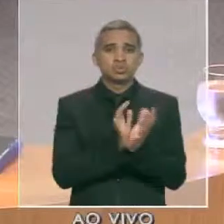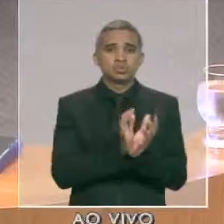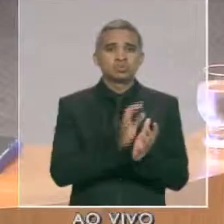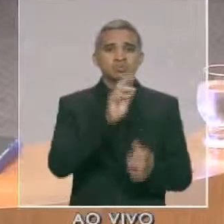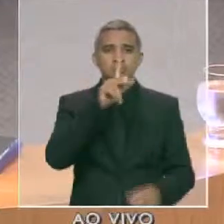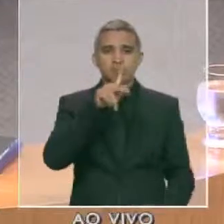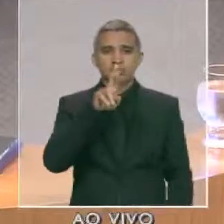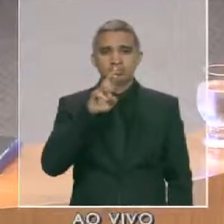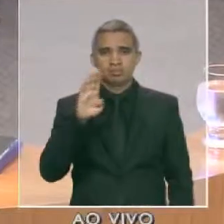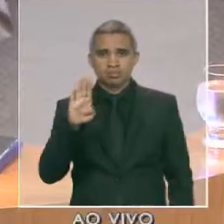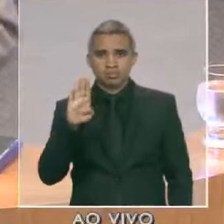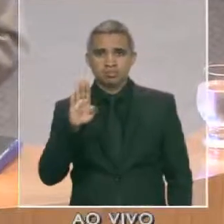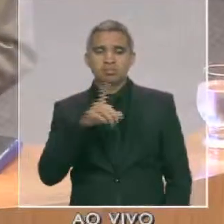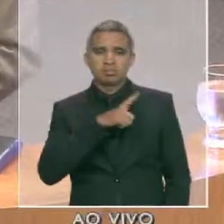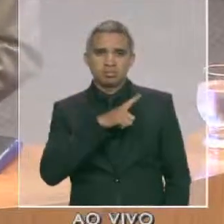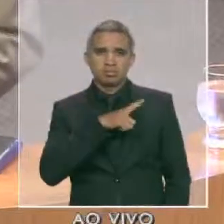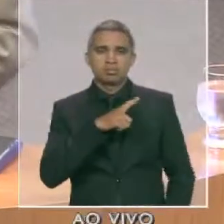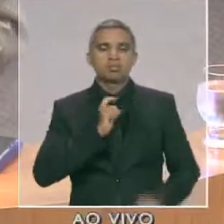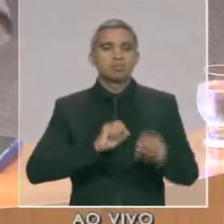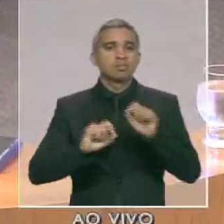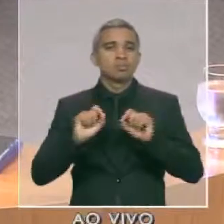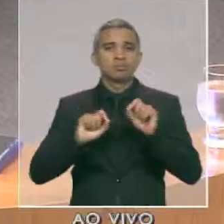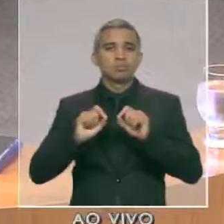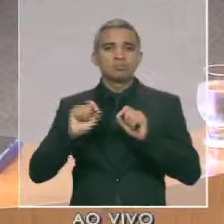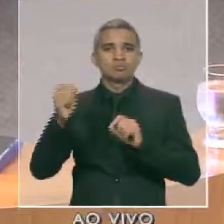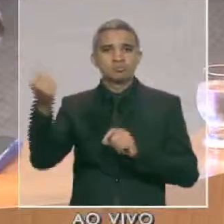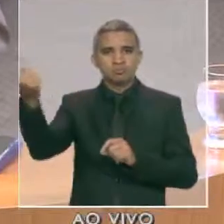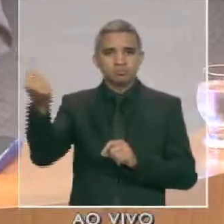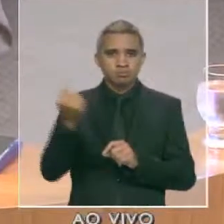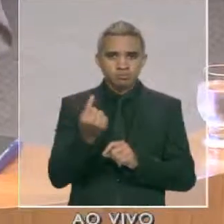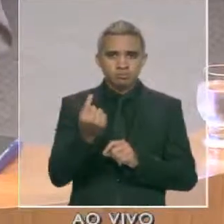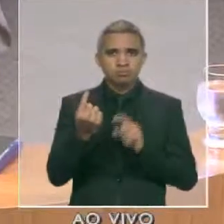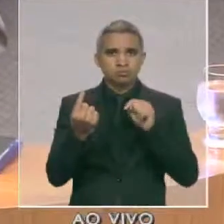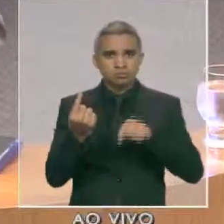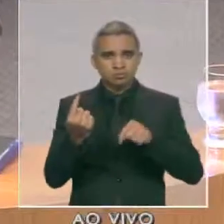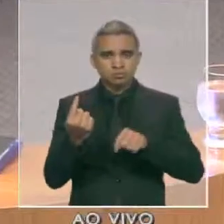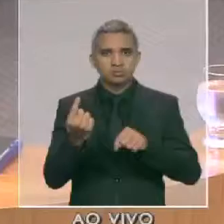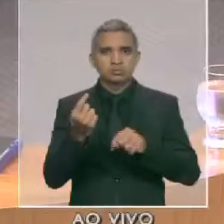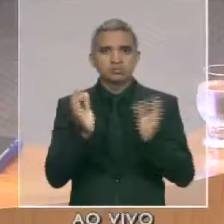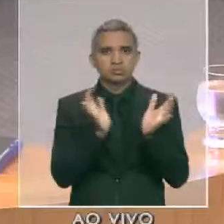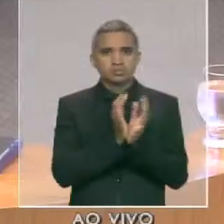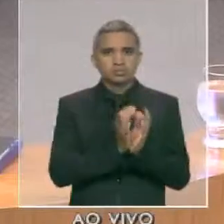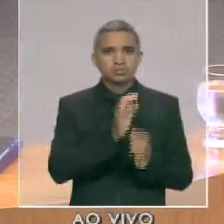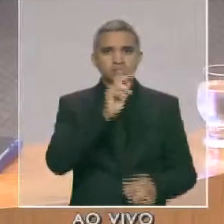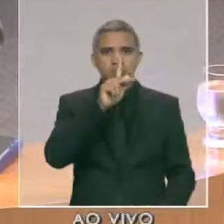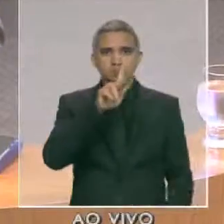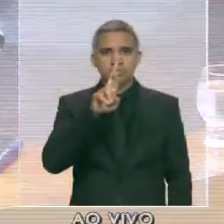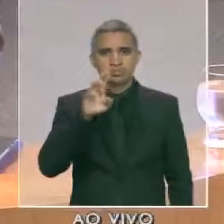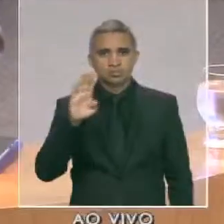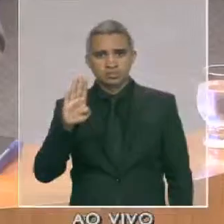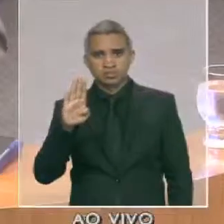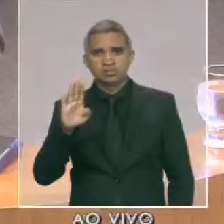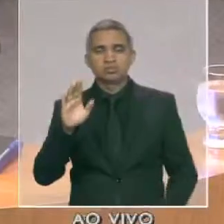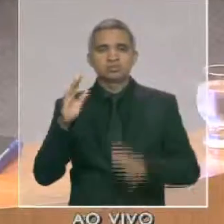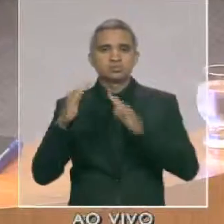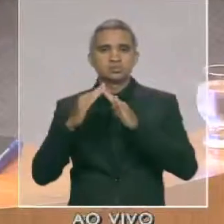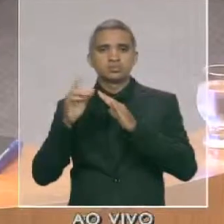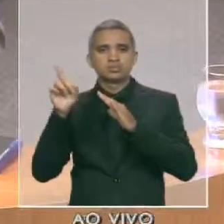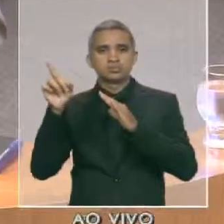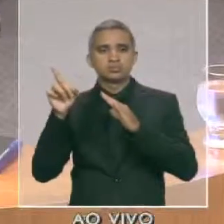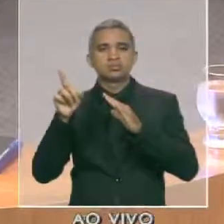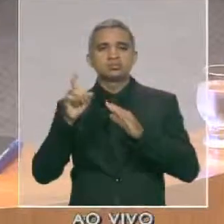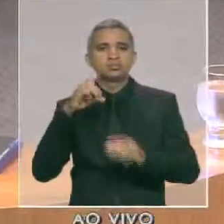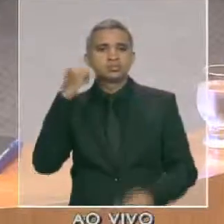a oportunidade de receber na nossa casa, a casa do PRB, a casa do povo, uma casa de atendimento que o deputado Kleber